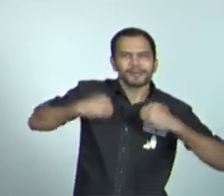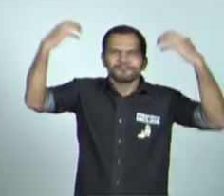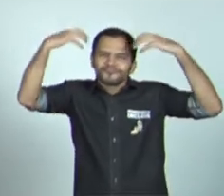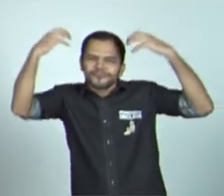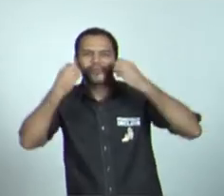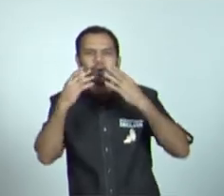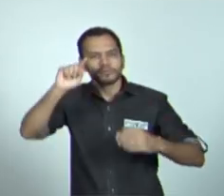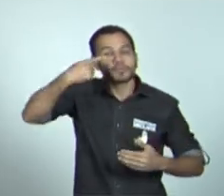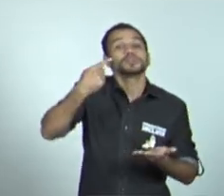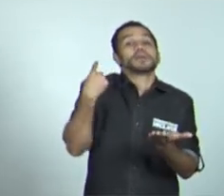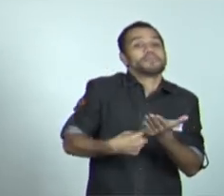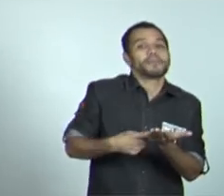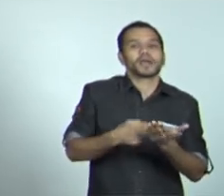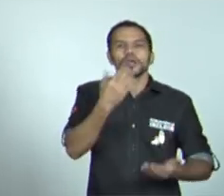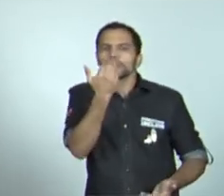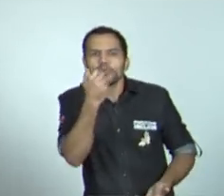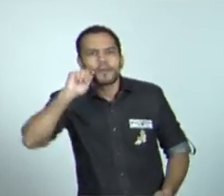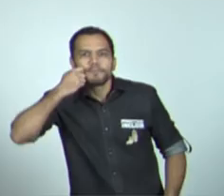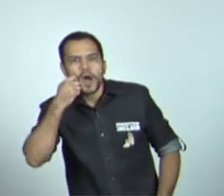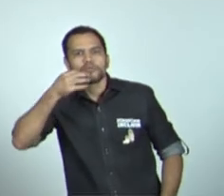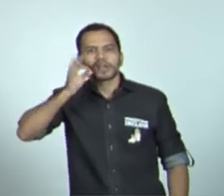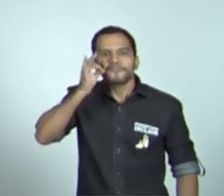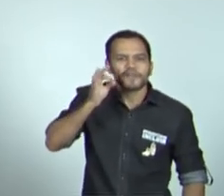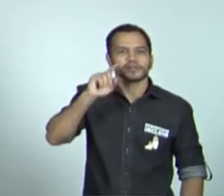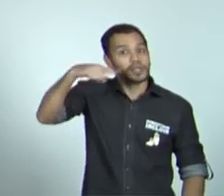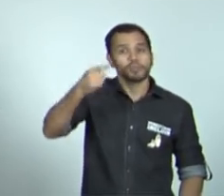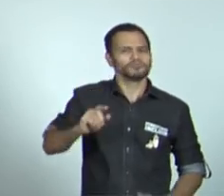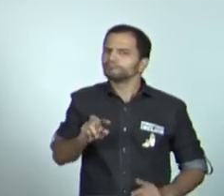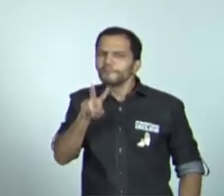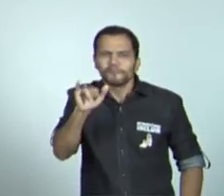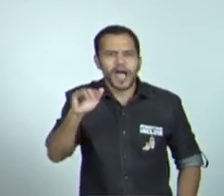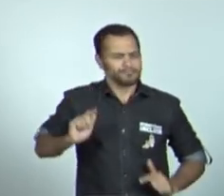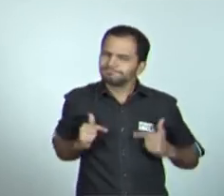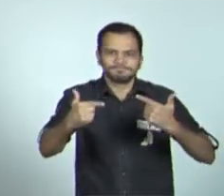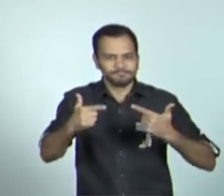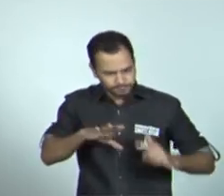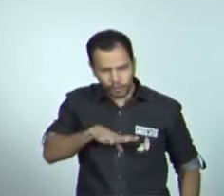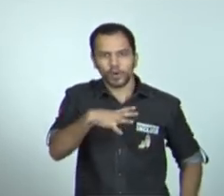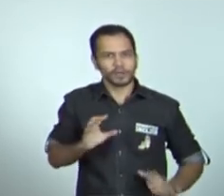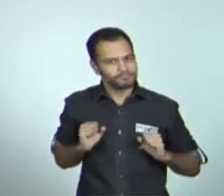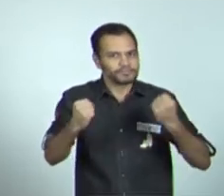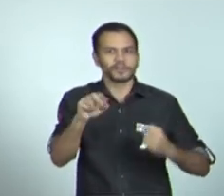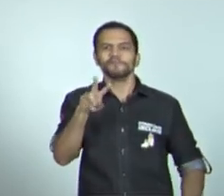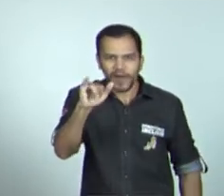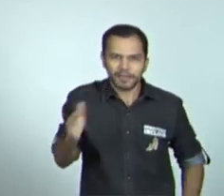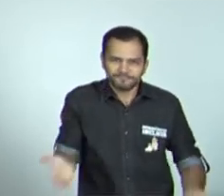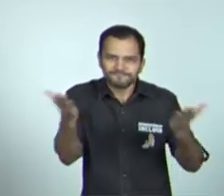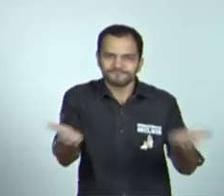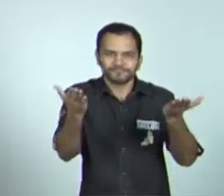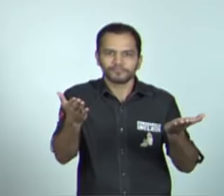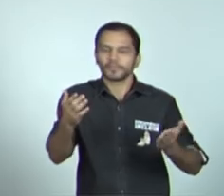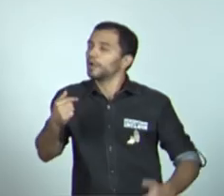café e comi um pedaço de pão e vai à luta dizer um deus já cuidei do corpo já cortei da fé agora do meu trabalho